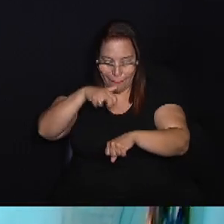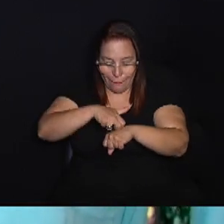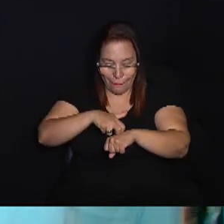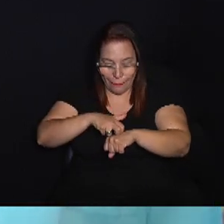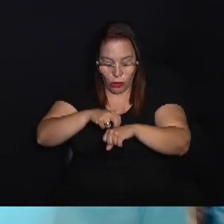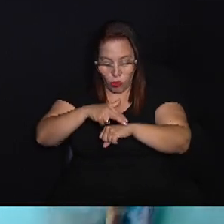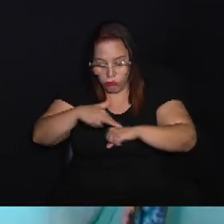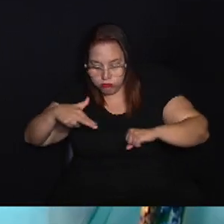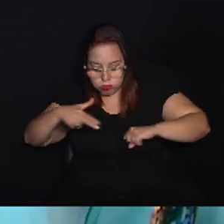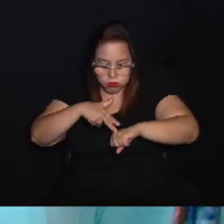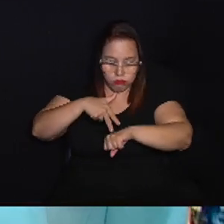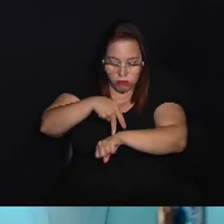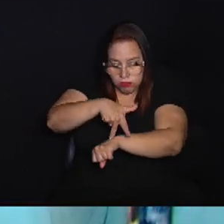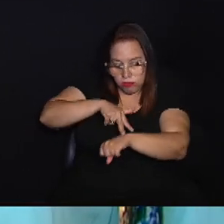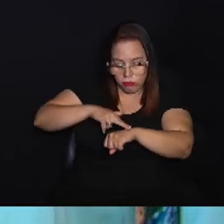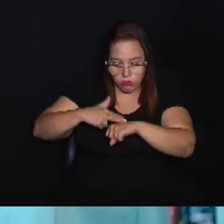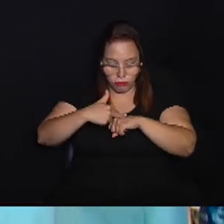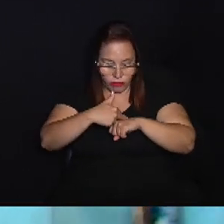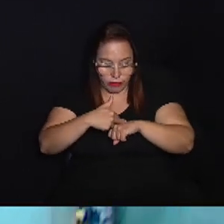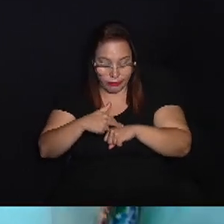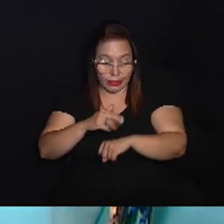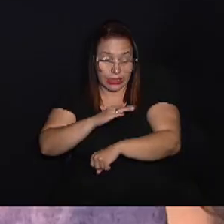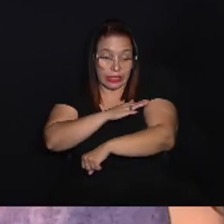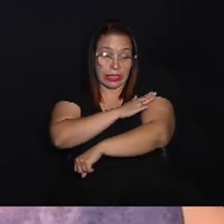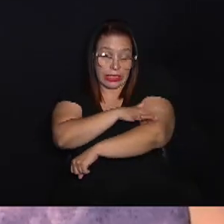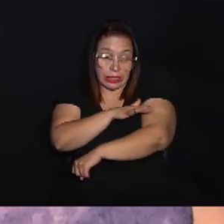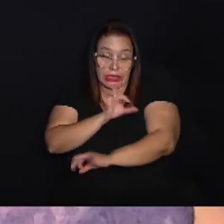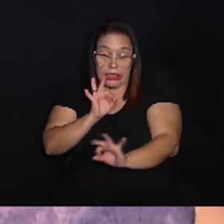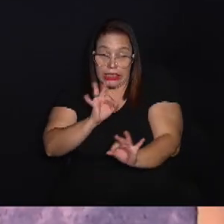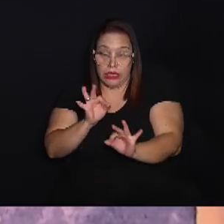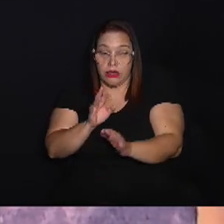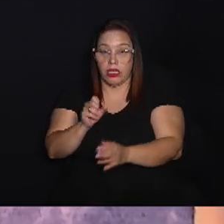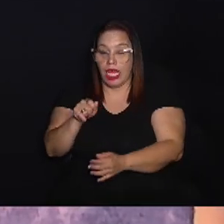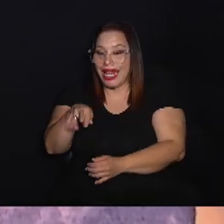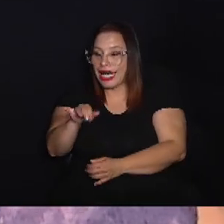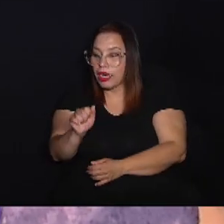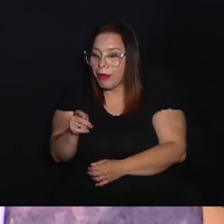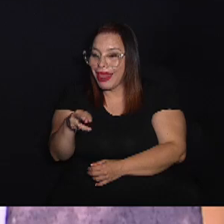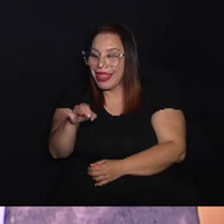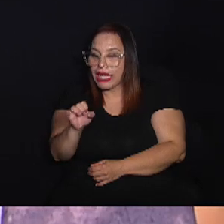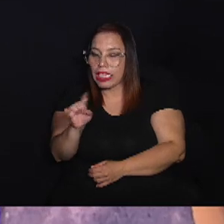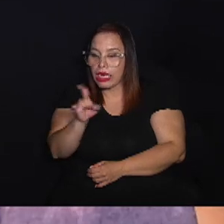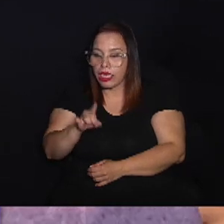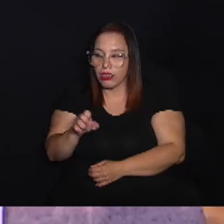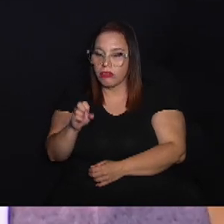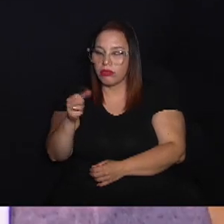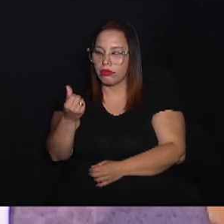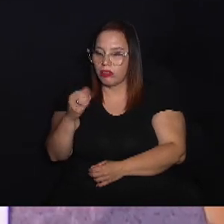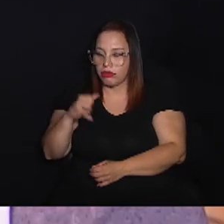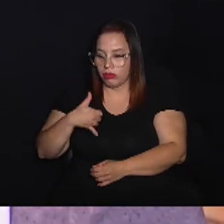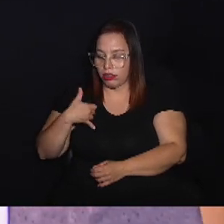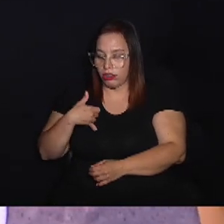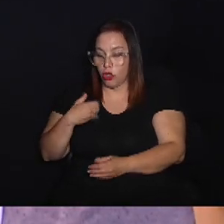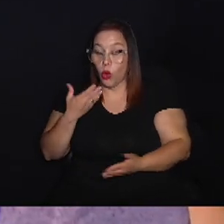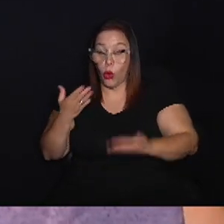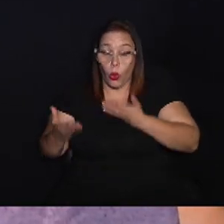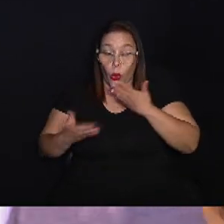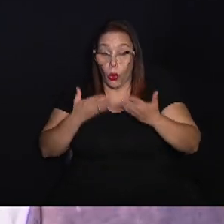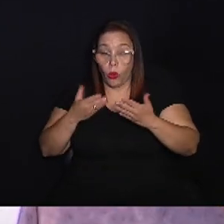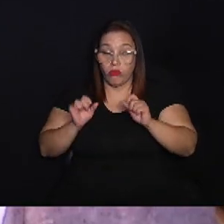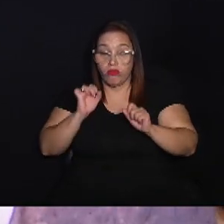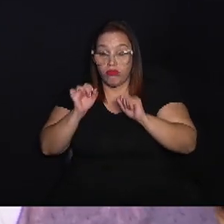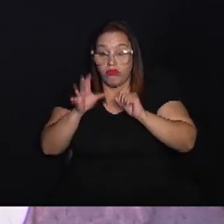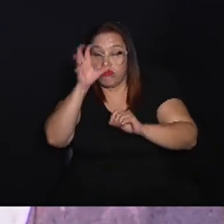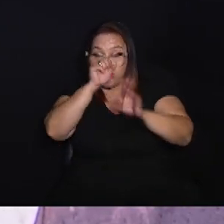desviar de todos os maus que existem por aí. Ana Beatriz, de 10 anos, conta com empolgação sobre o que